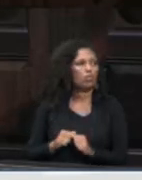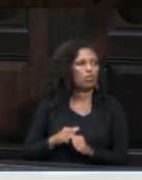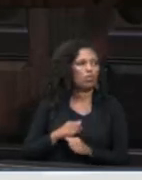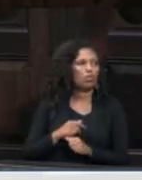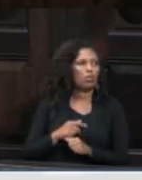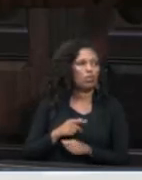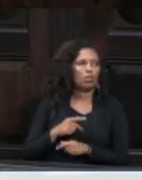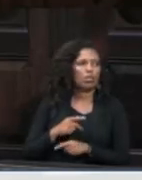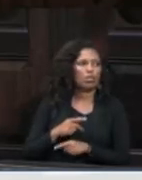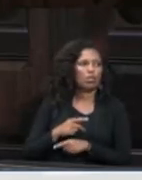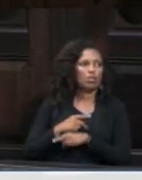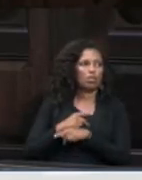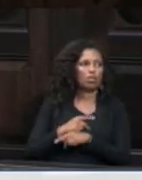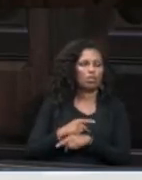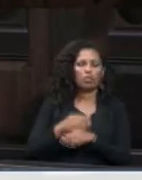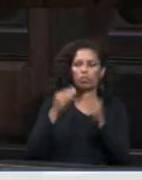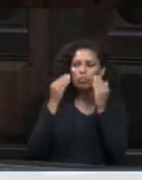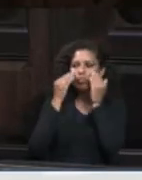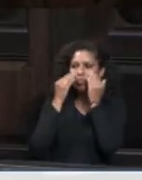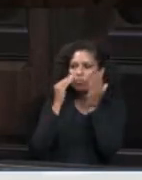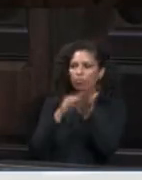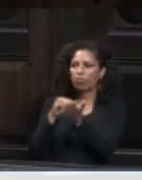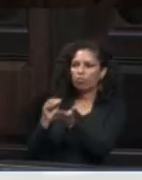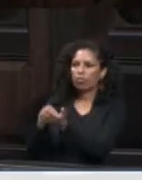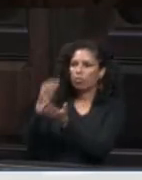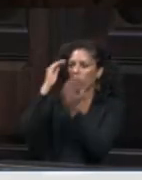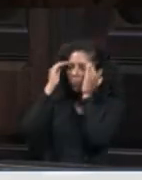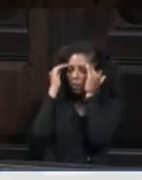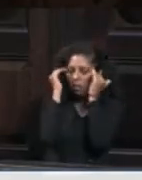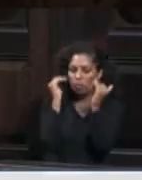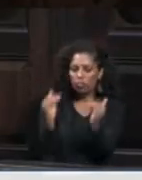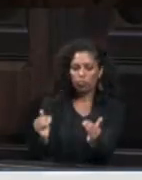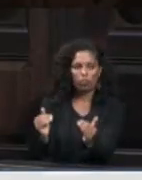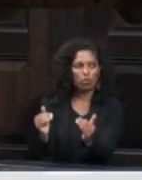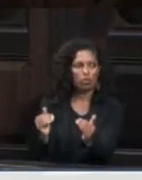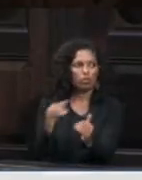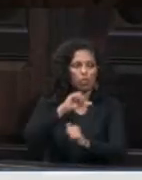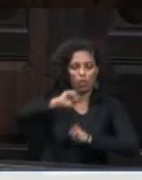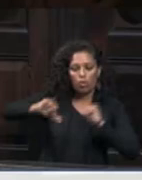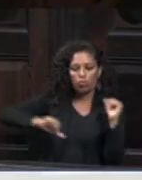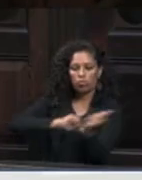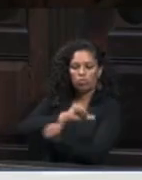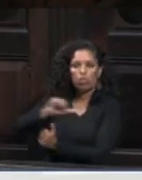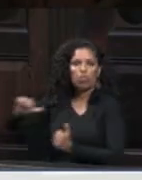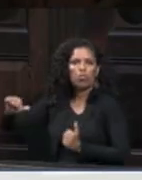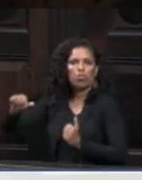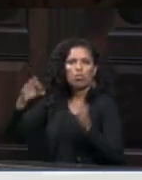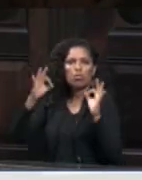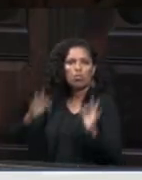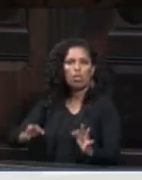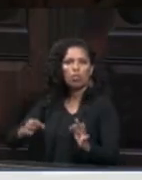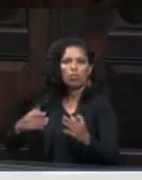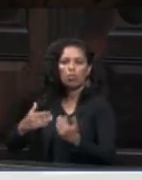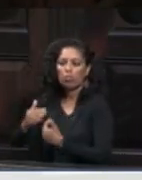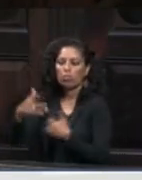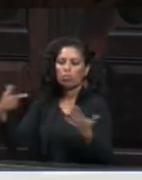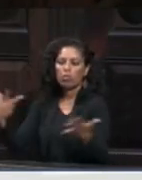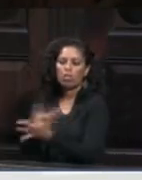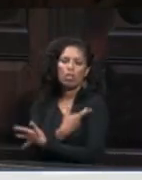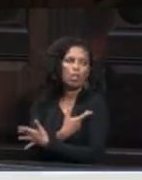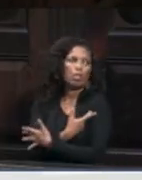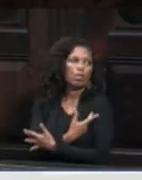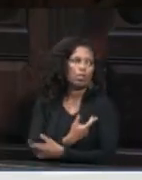transvaginal, uma falta de respeito, uma verdadeira inversão de valores, presidente. Nós temos na